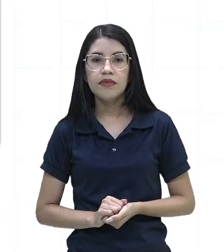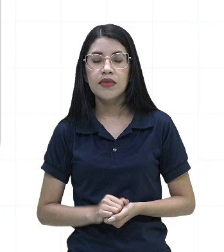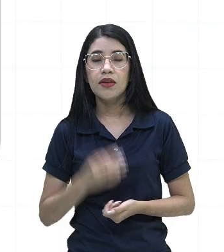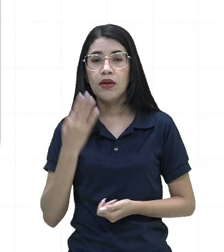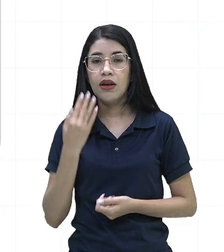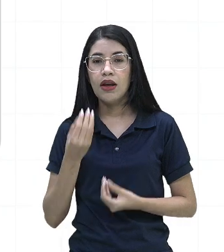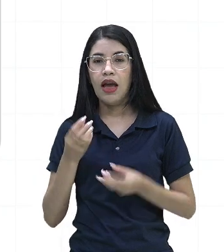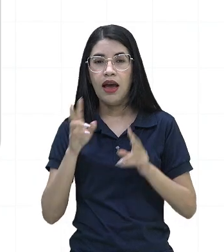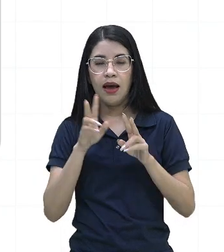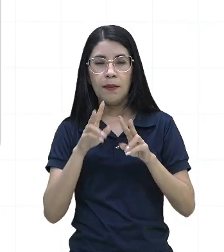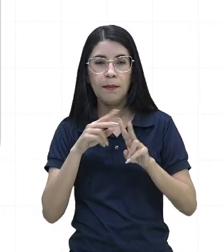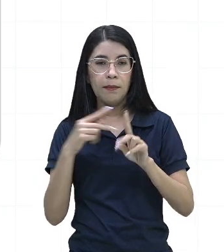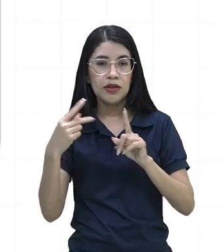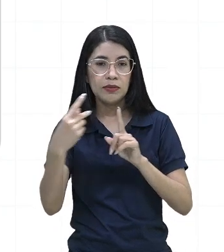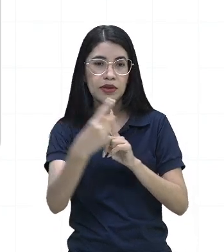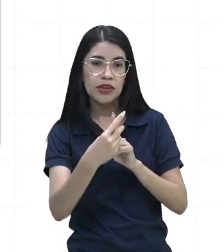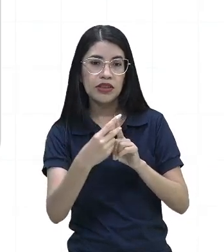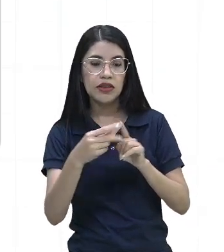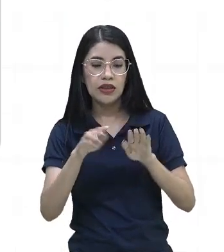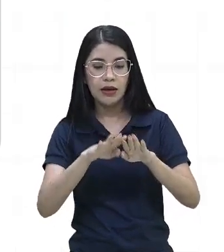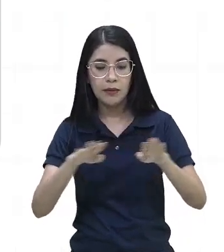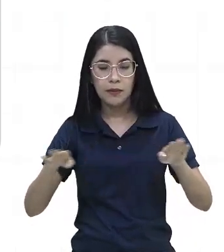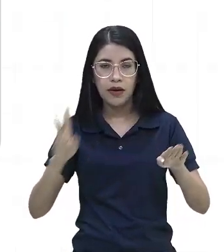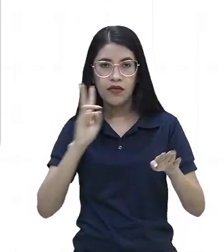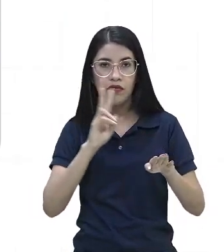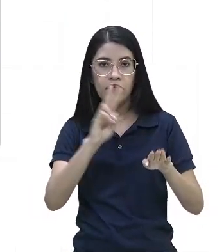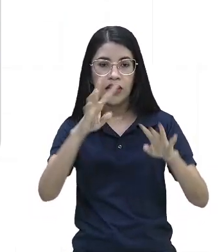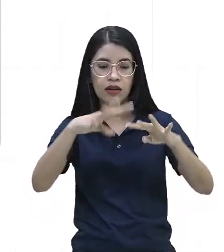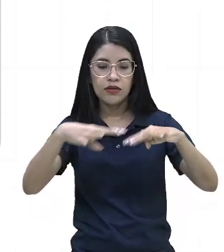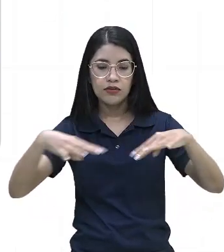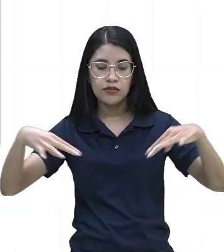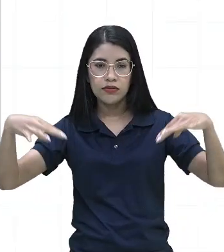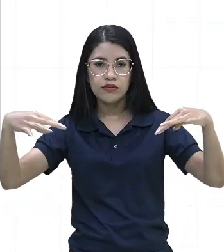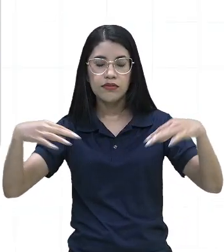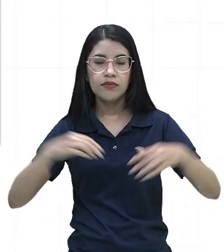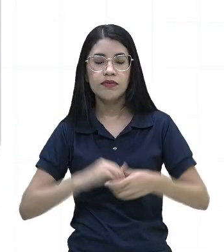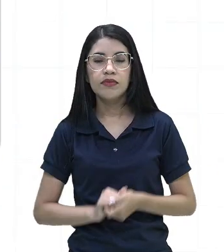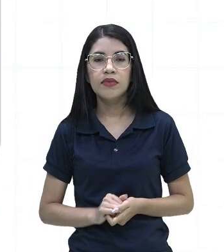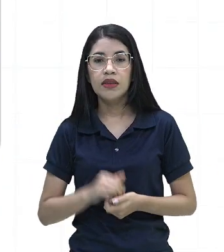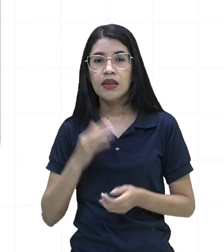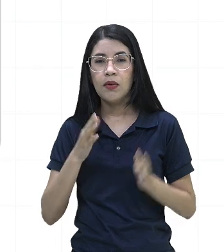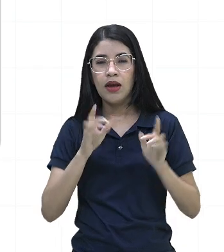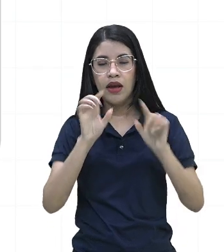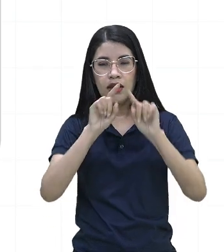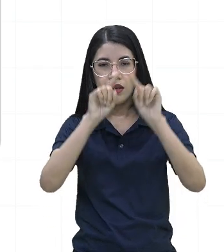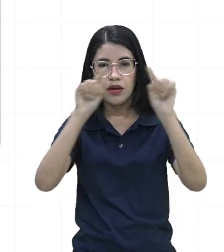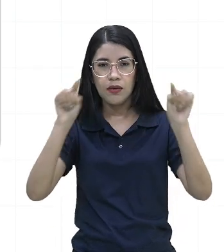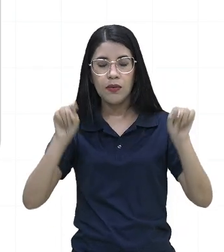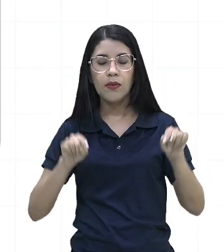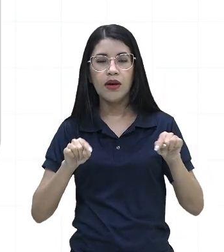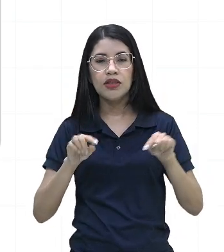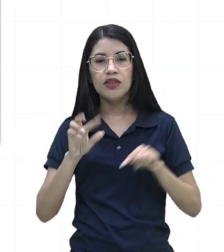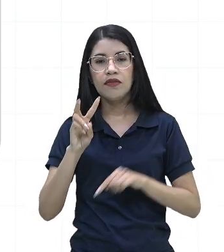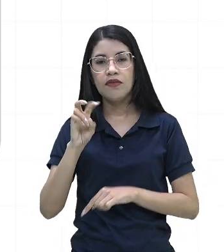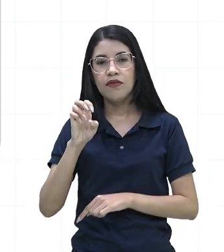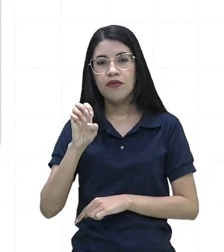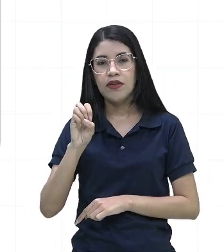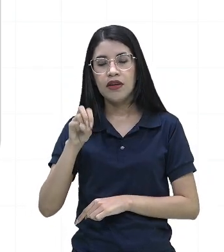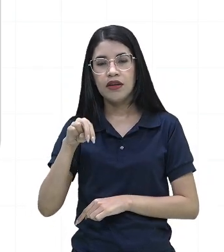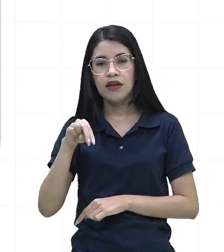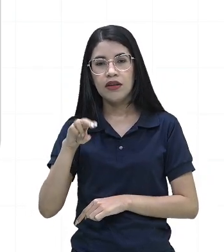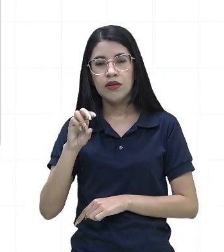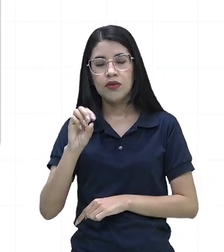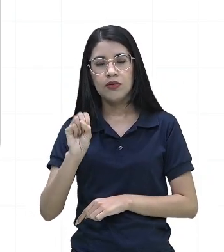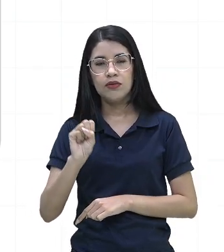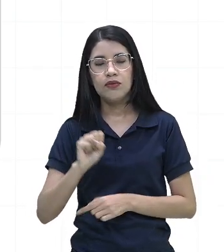palco que vai acontecer, e é o Templo de Vênus, que era essa homenagem, quando tem esse frontão aqui,